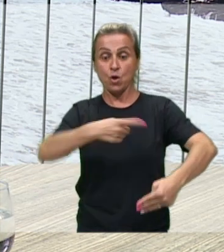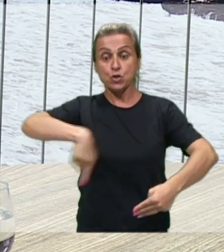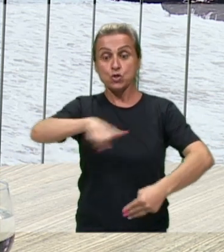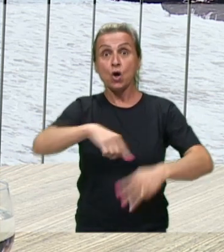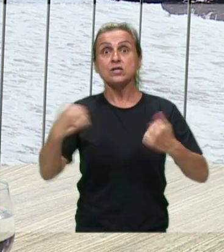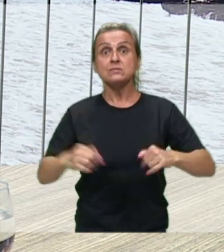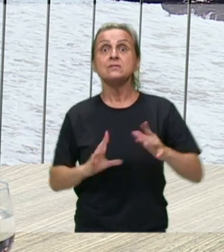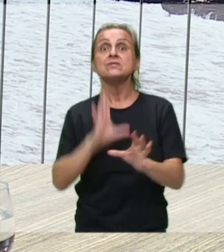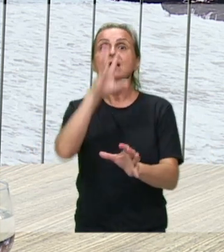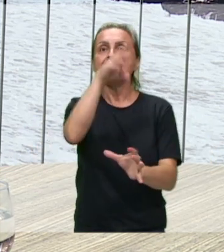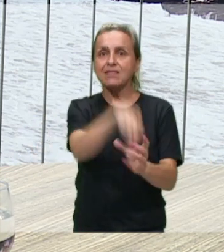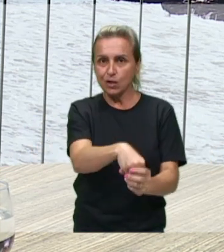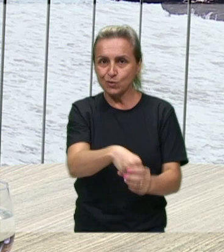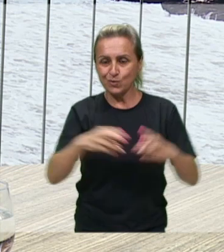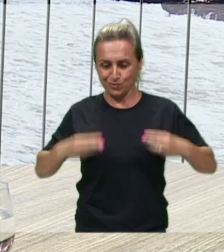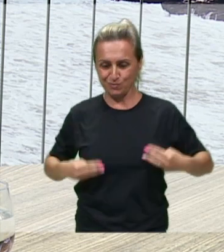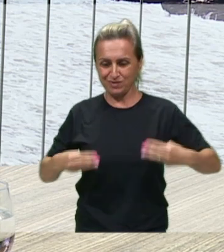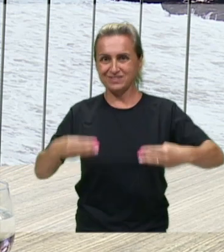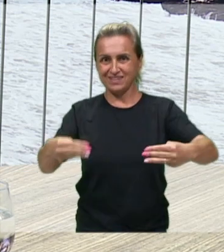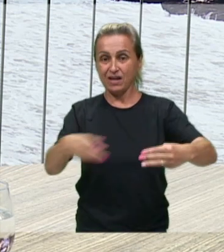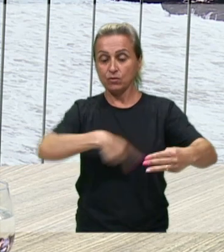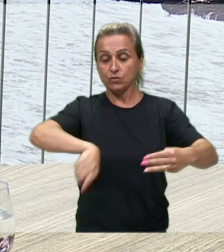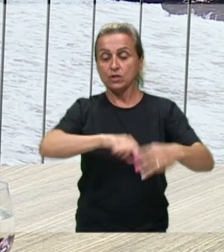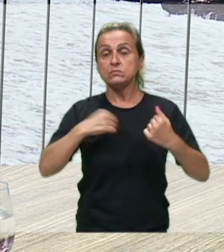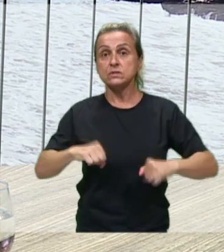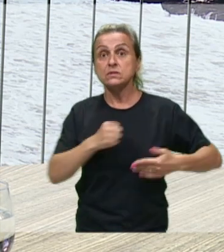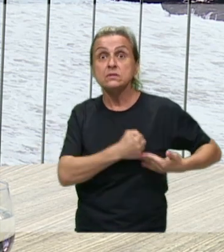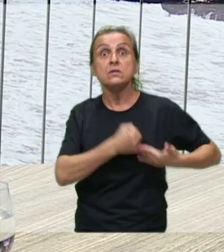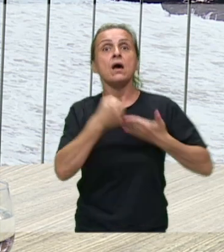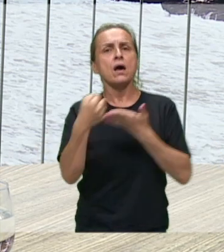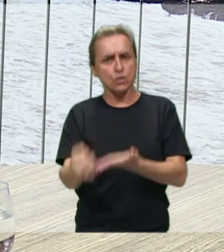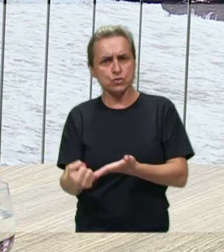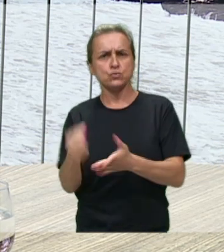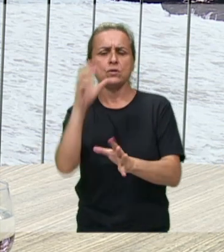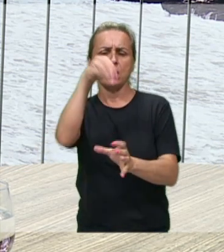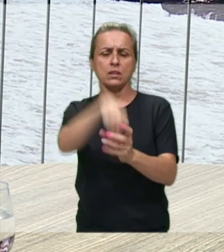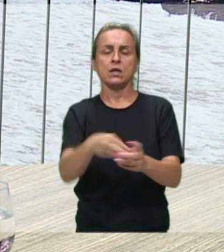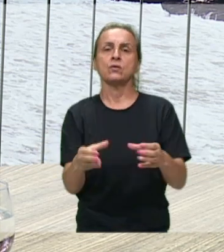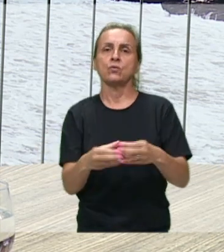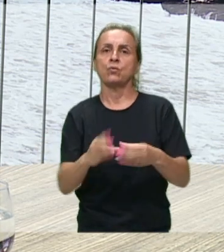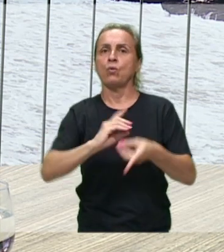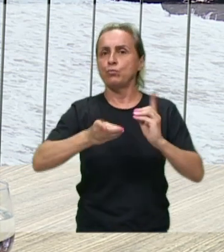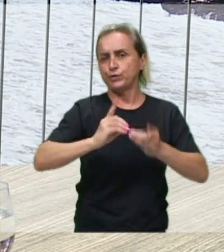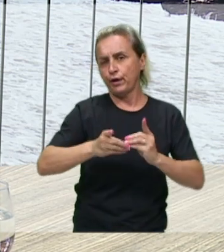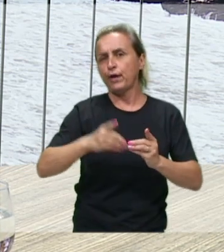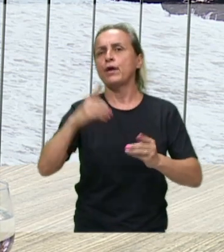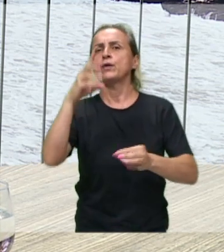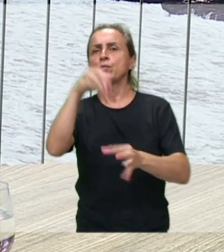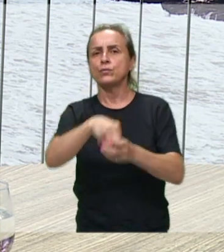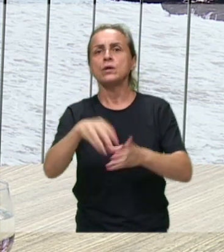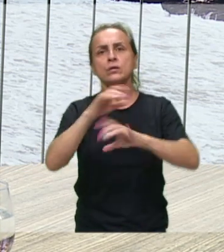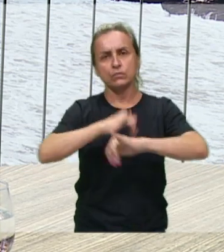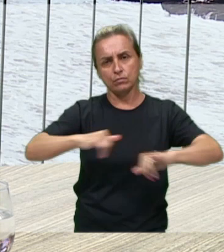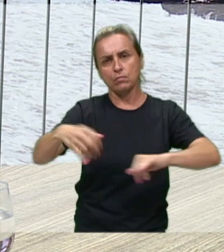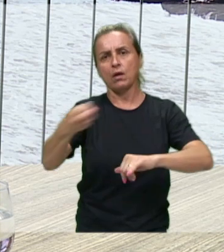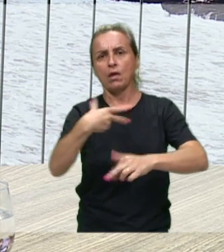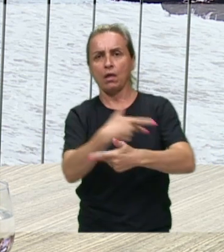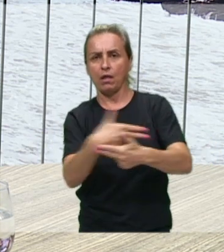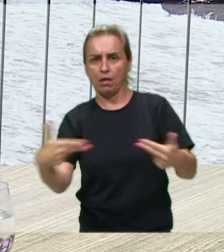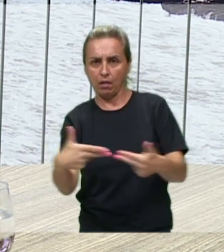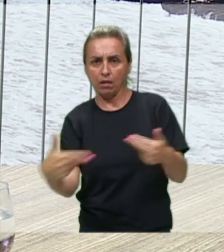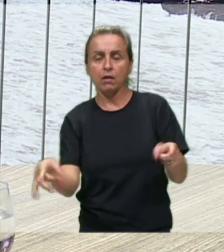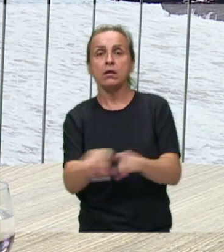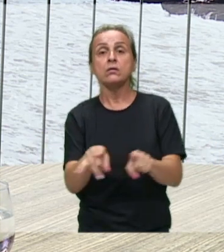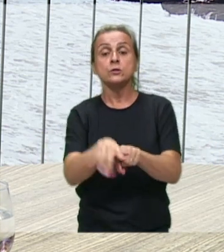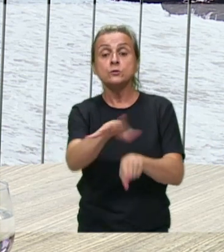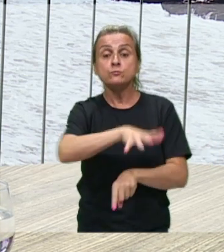Ministério dentro da gente. Nós temos que ajudar dentro do nosso corpo técnico, dentro das atualizações de mercado, dentro do que faz no meio em